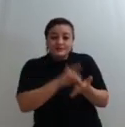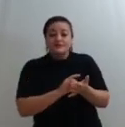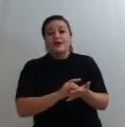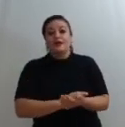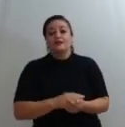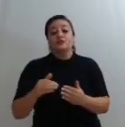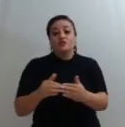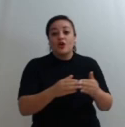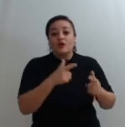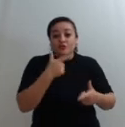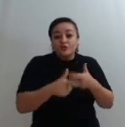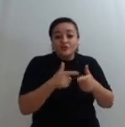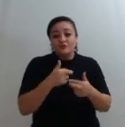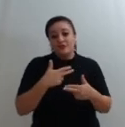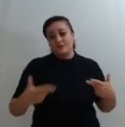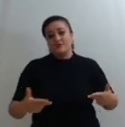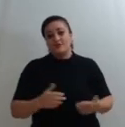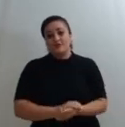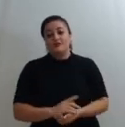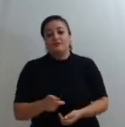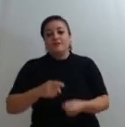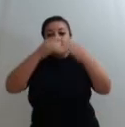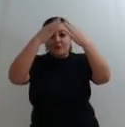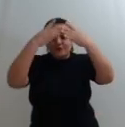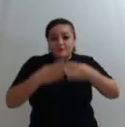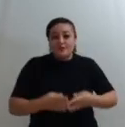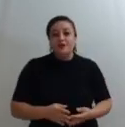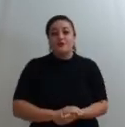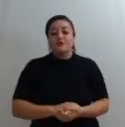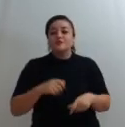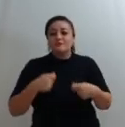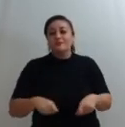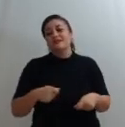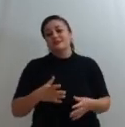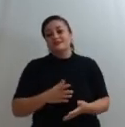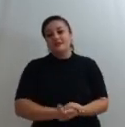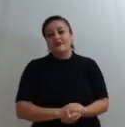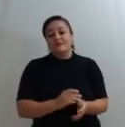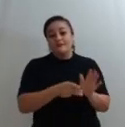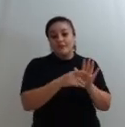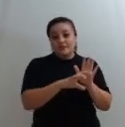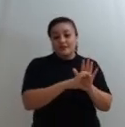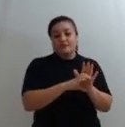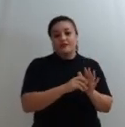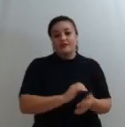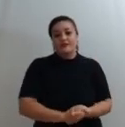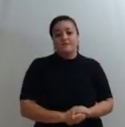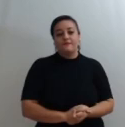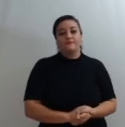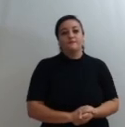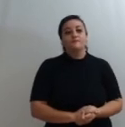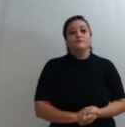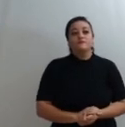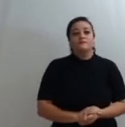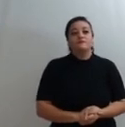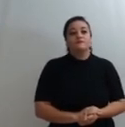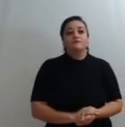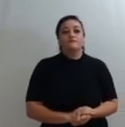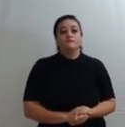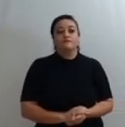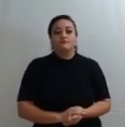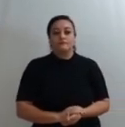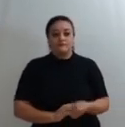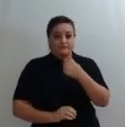Não esclareceu a imprescindibilidade da medida. Não faltou apontar o